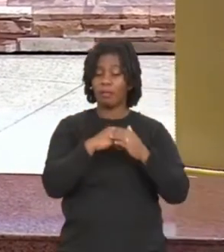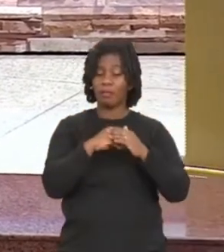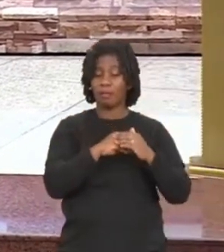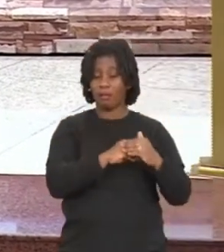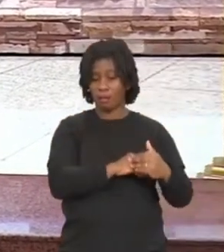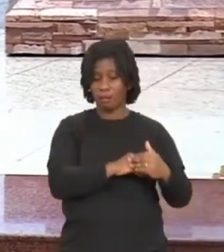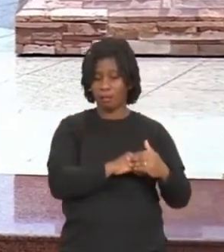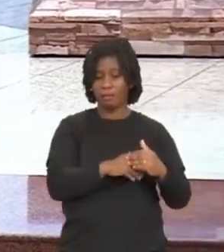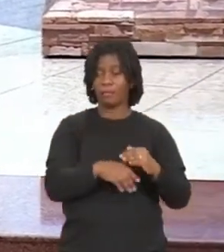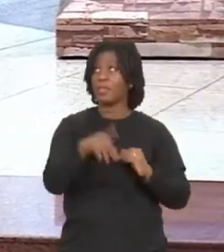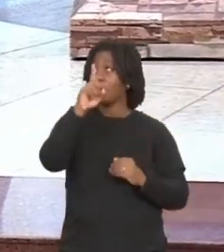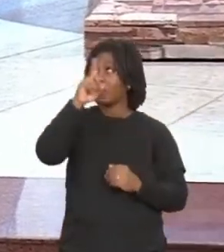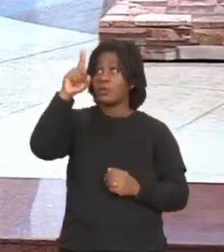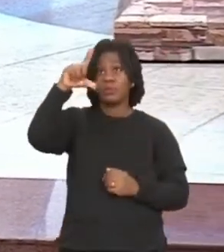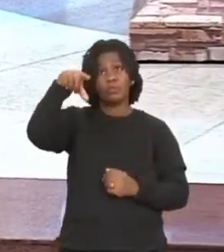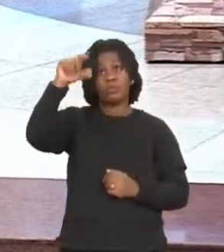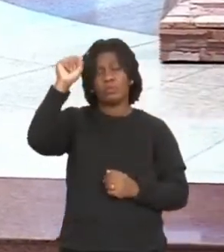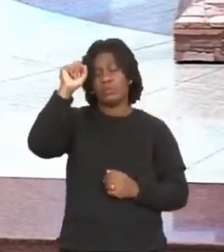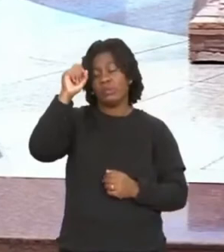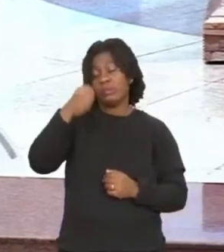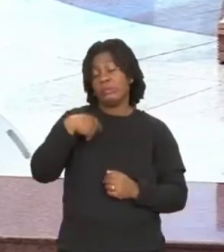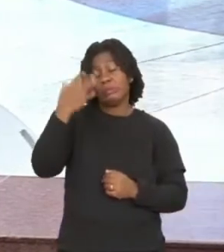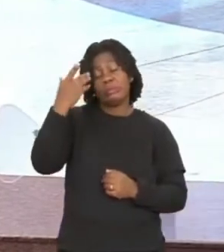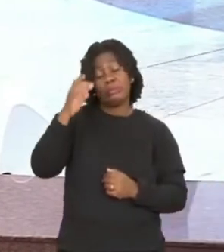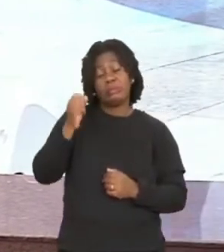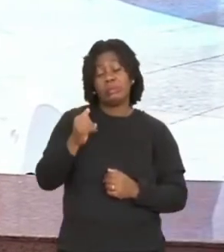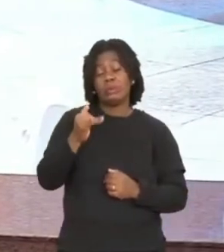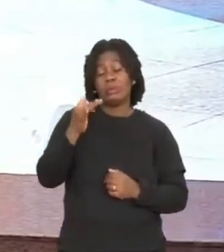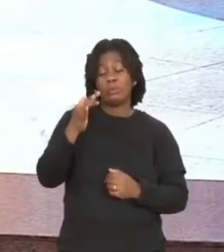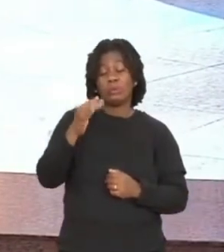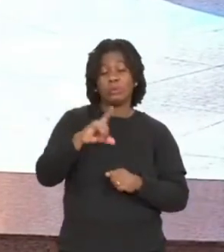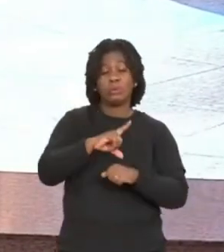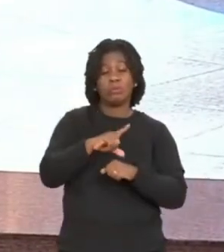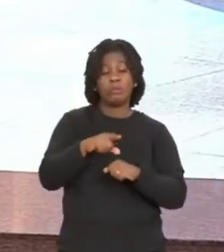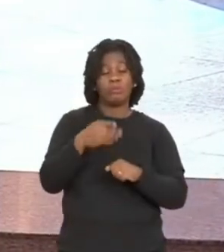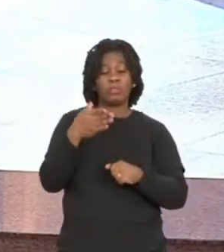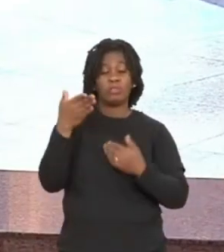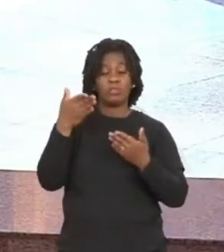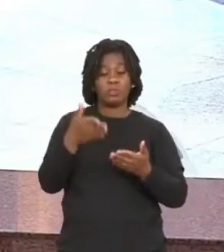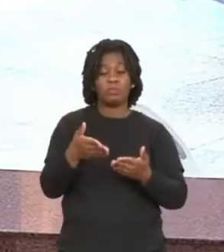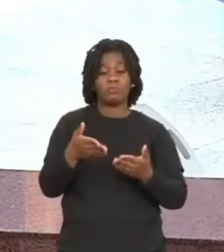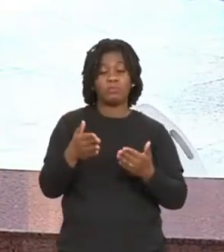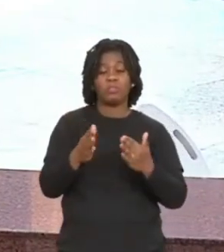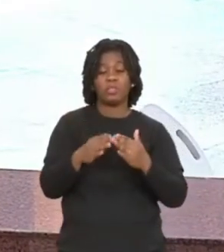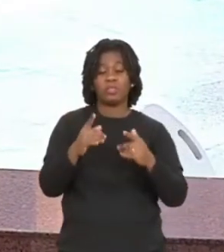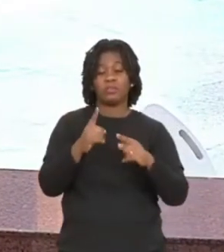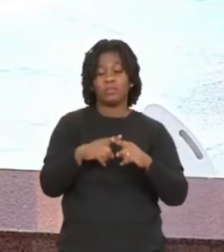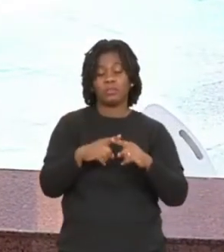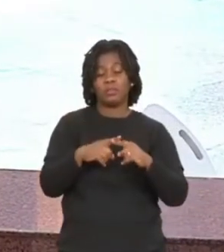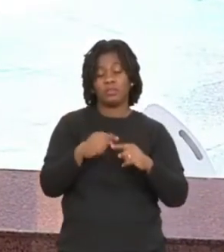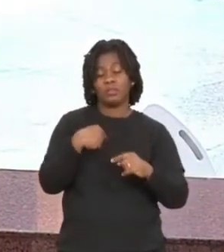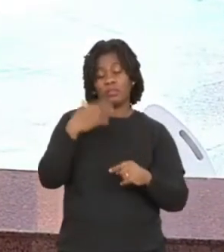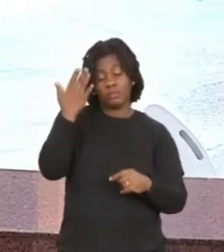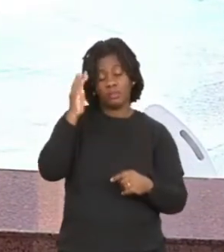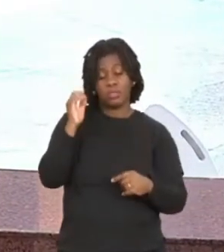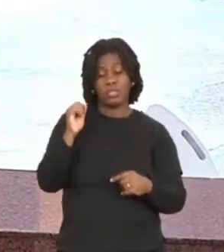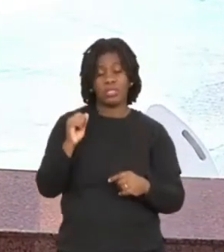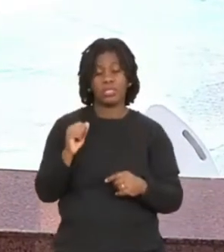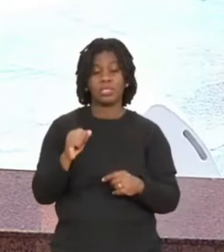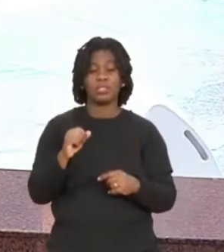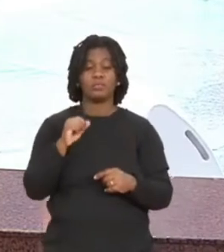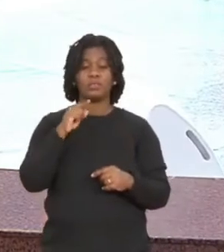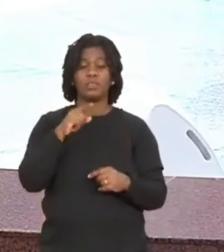Deus te escolheu. Eu não sei há quantos anos atrás você veio para a igreja. Eu não sei quando você